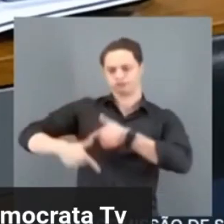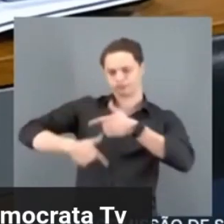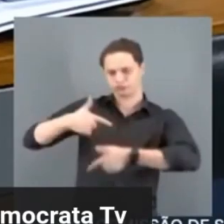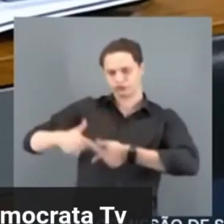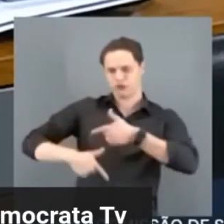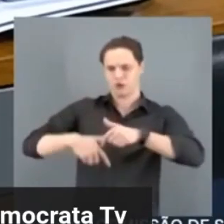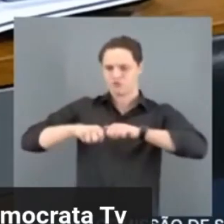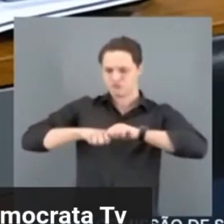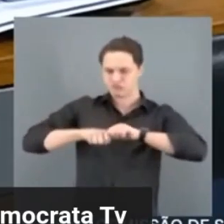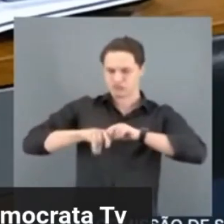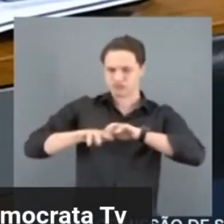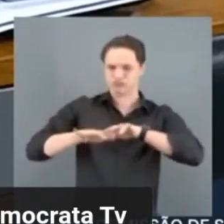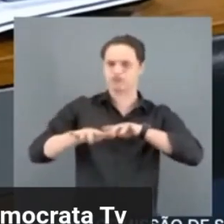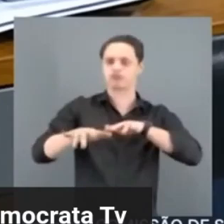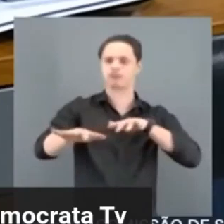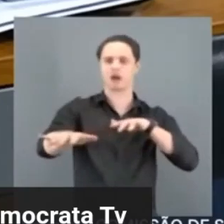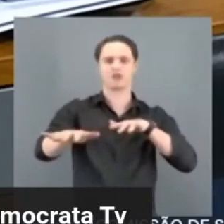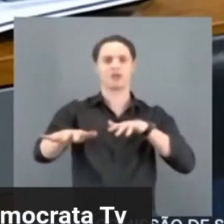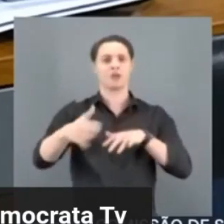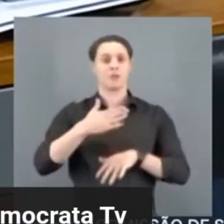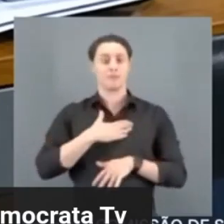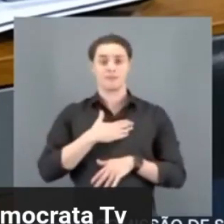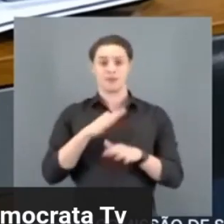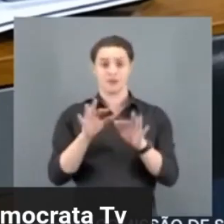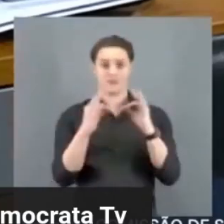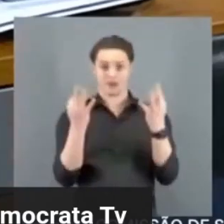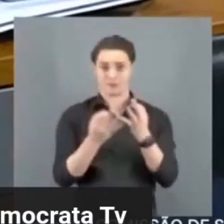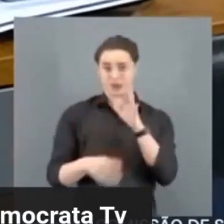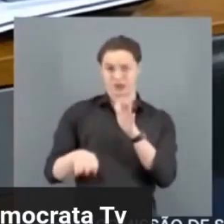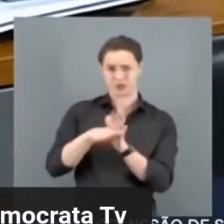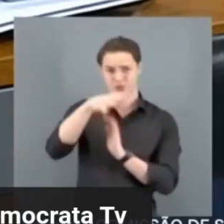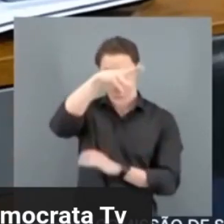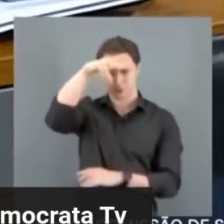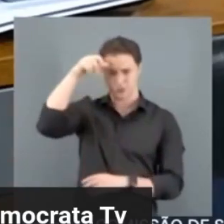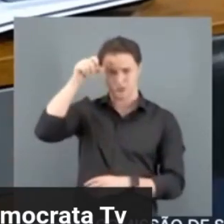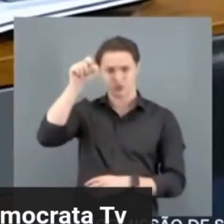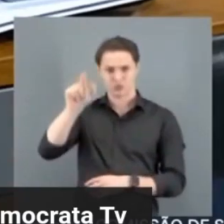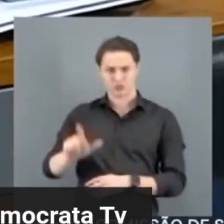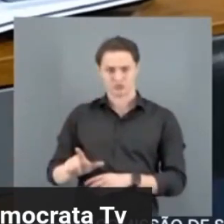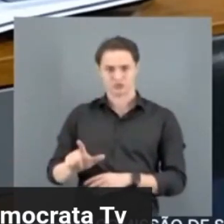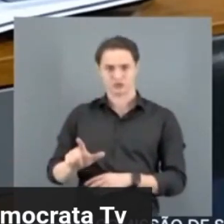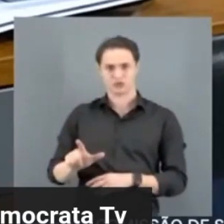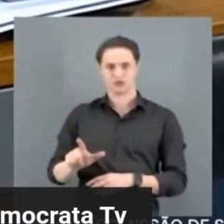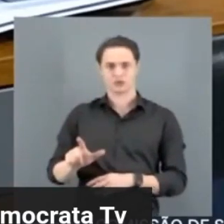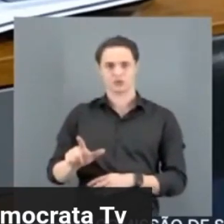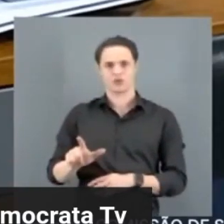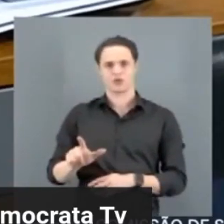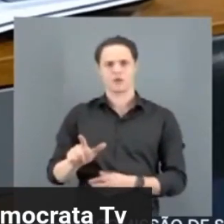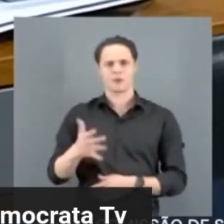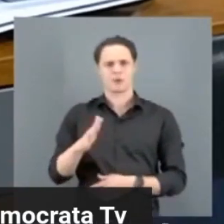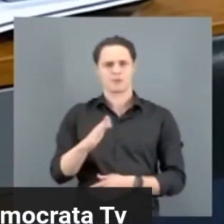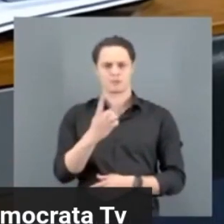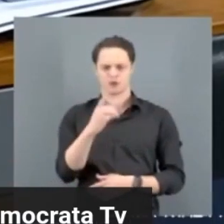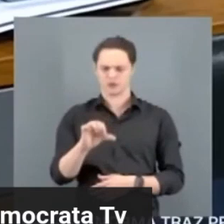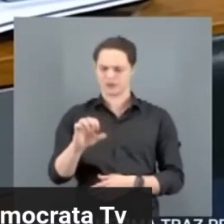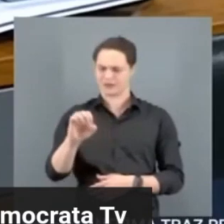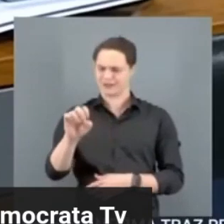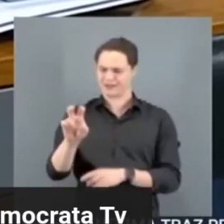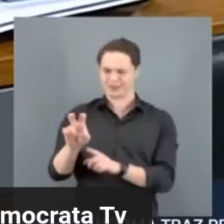nada. A minha família chegou no Mato Grosso do Sul por volta de 1905, mais ou menos, de carro de